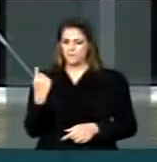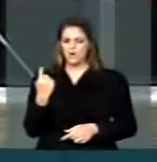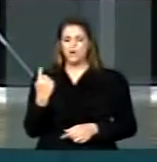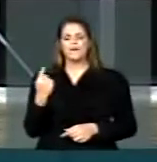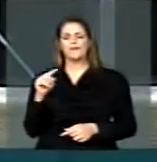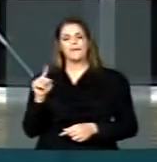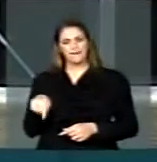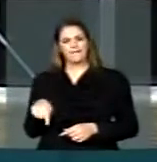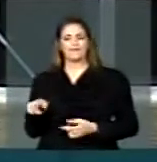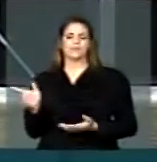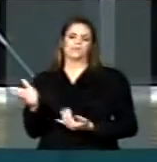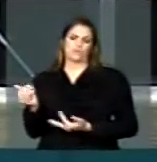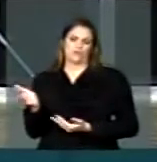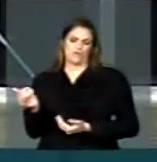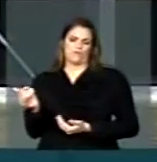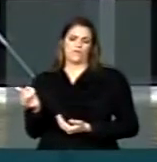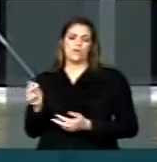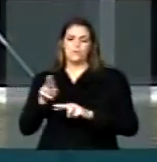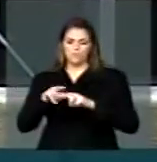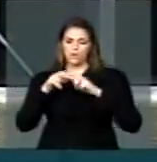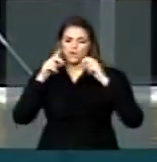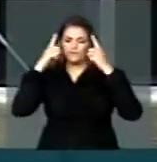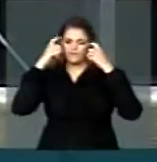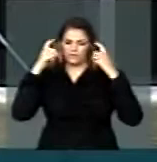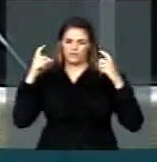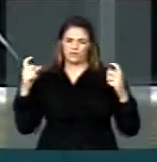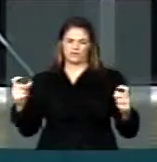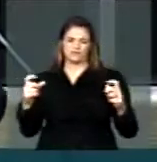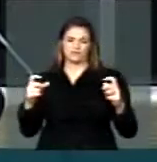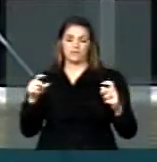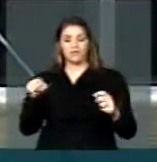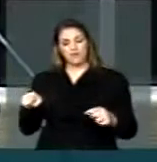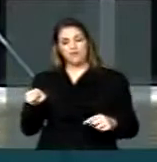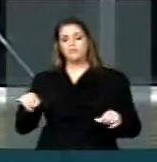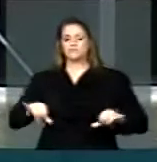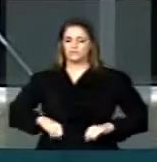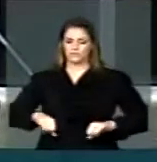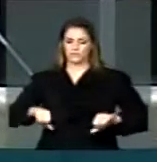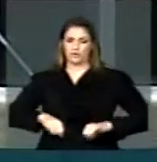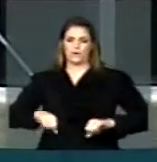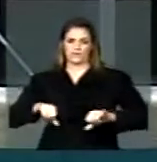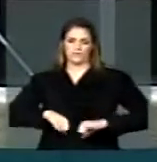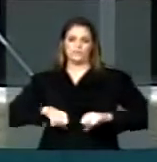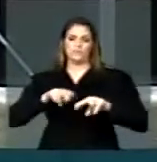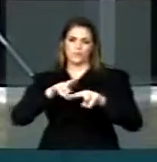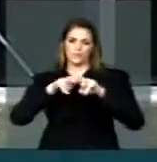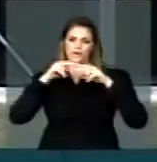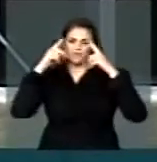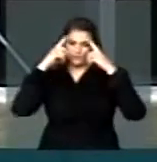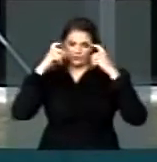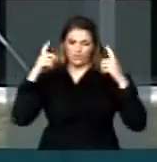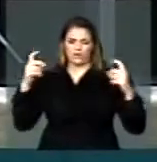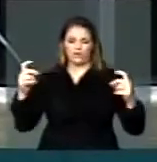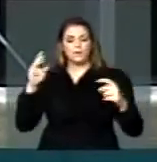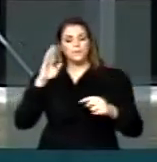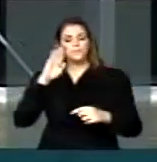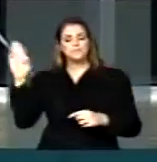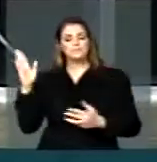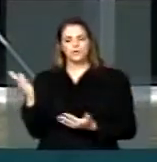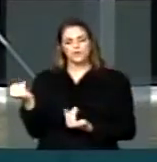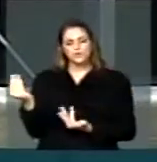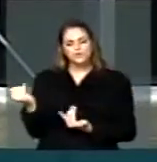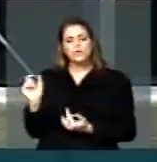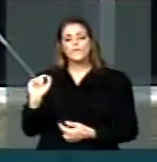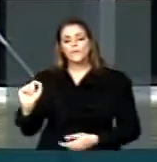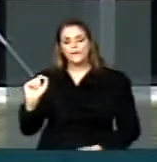Brasil, se há vítimas da violência, essas vítimas são os jovens. E, em especial, os jovens negros